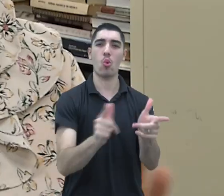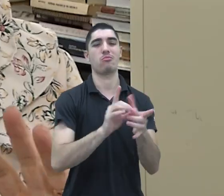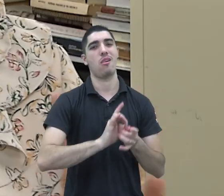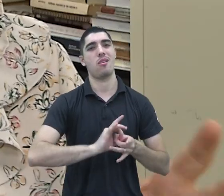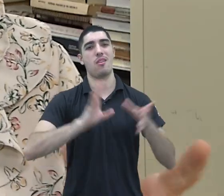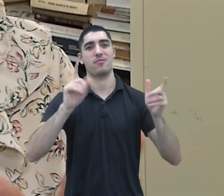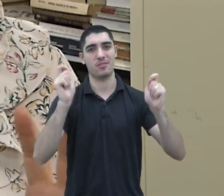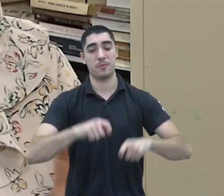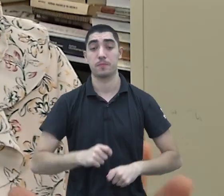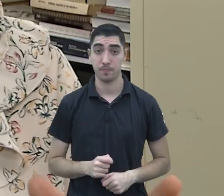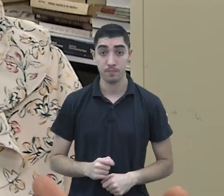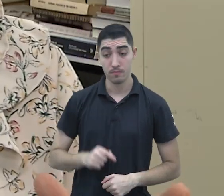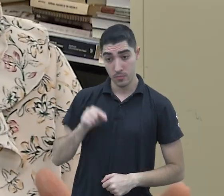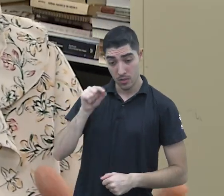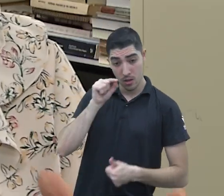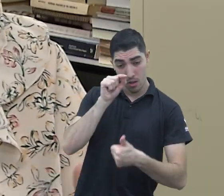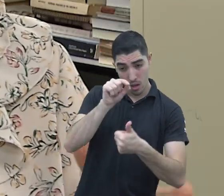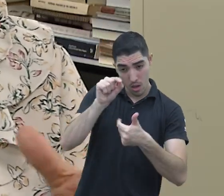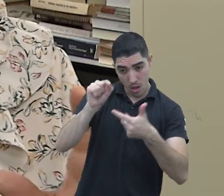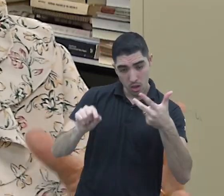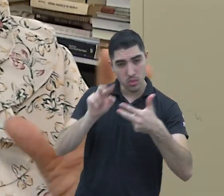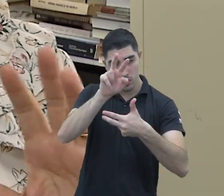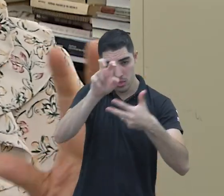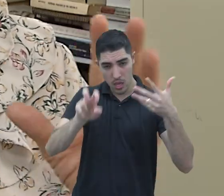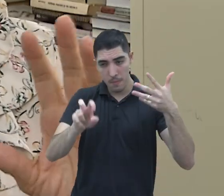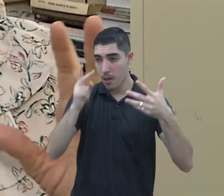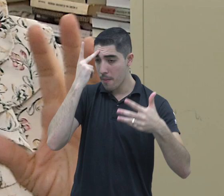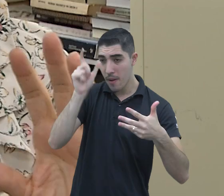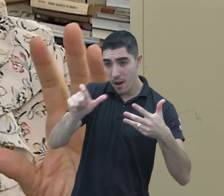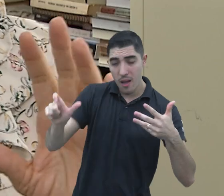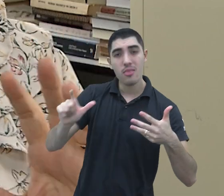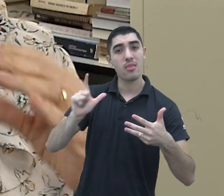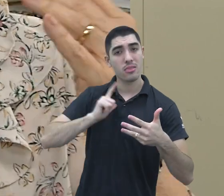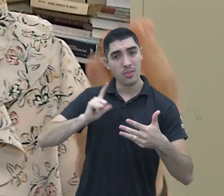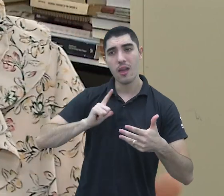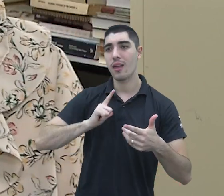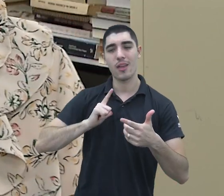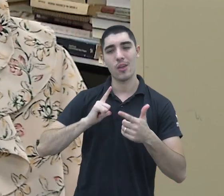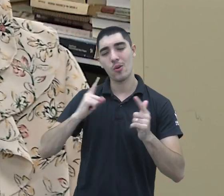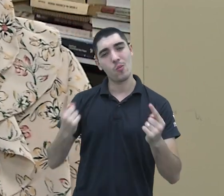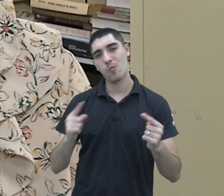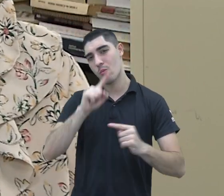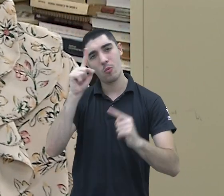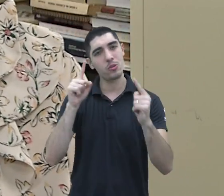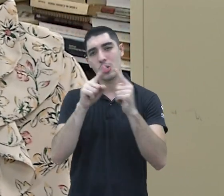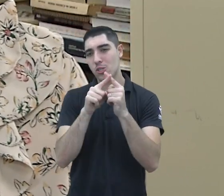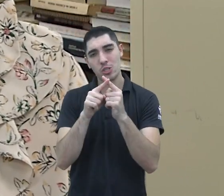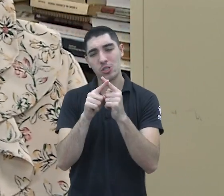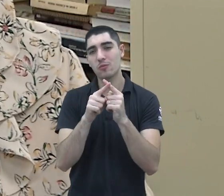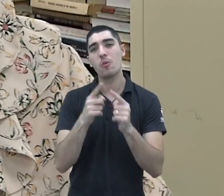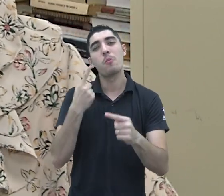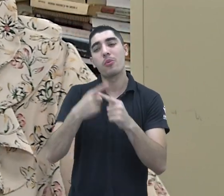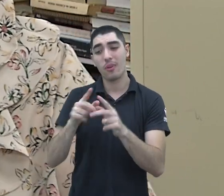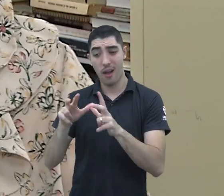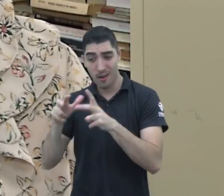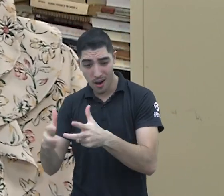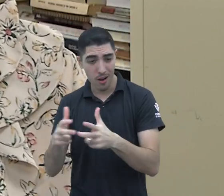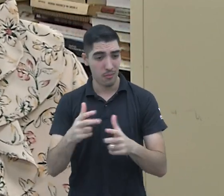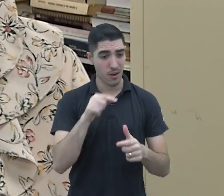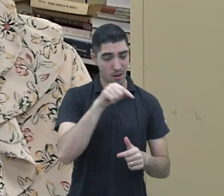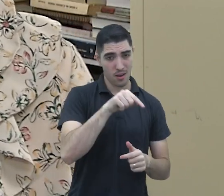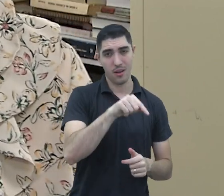educação. Cada uma dessas instituições entra com um determinado tipo de função nessa parceria. E nós